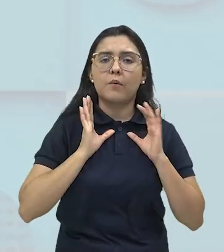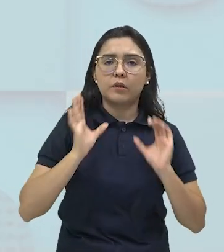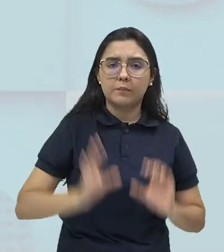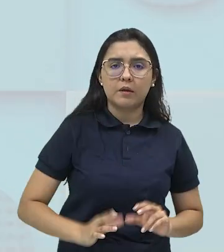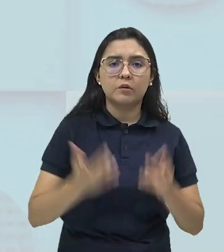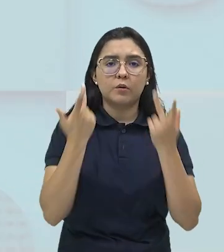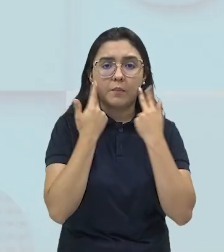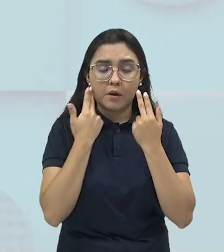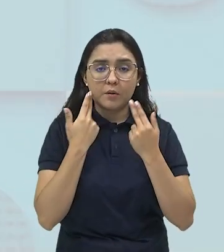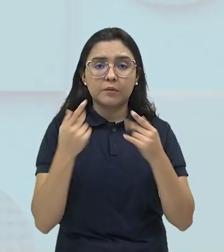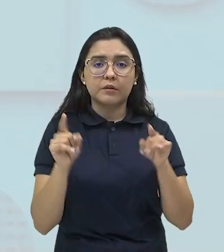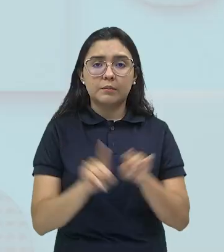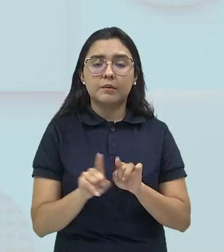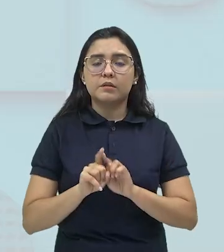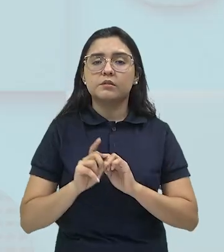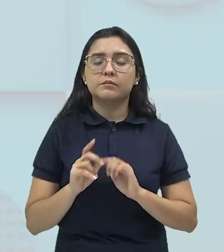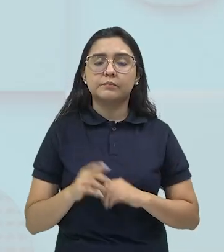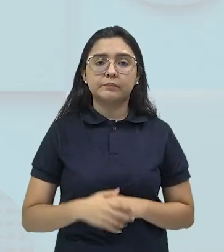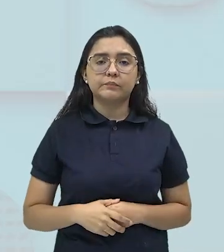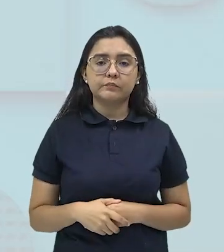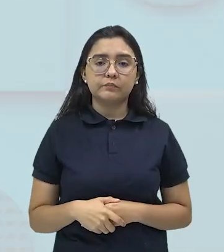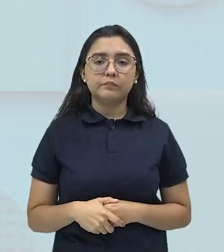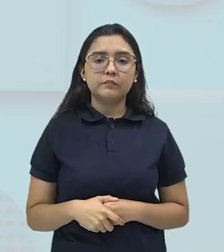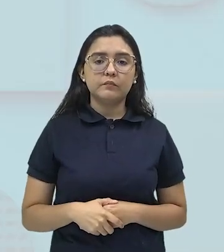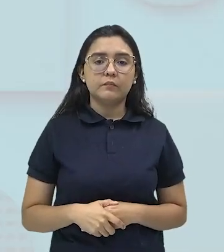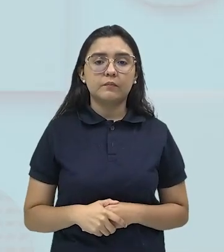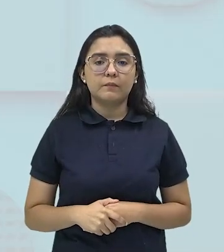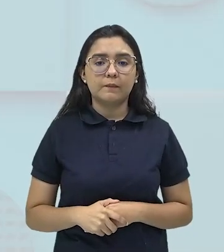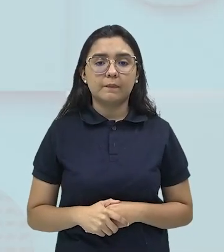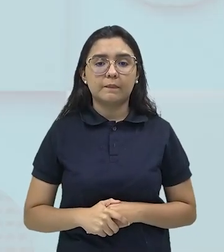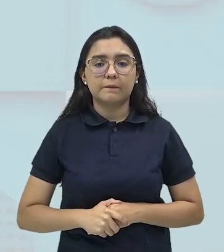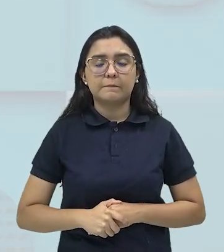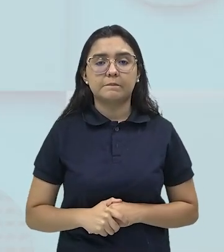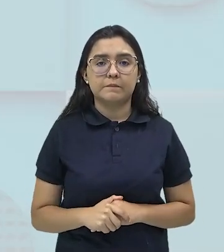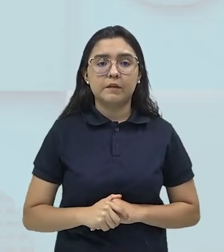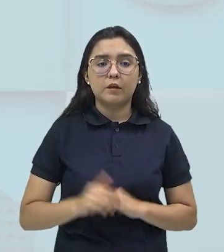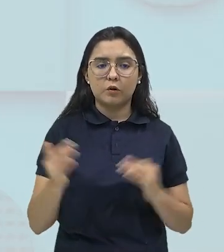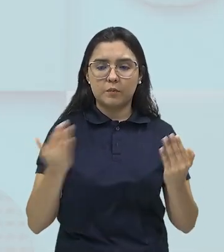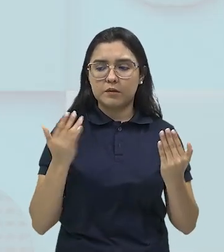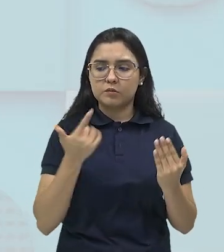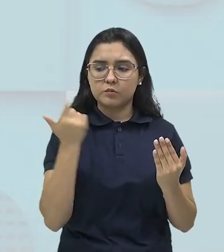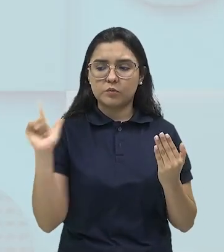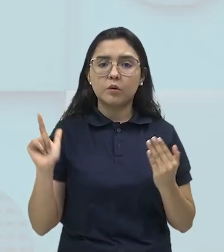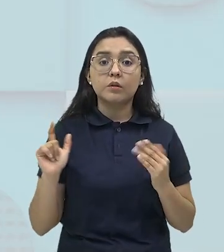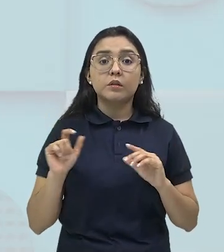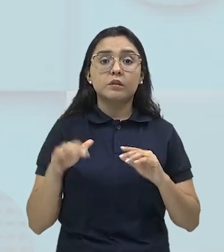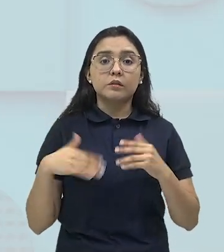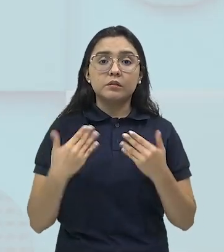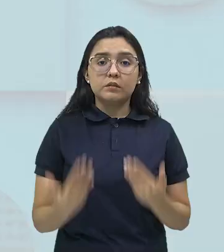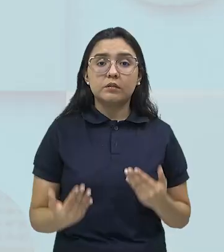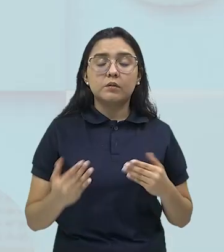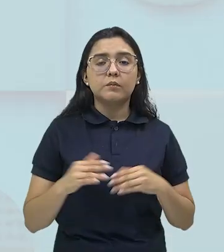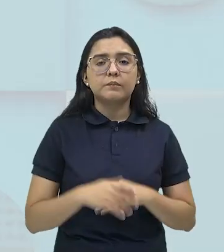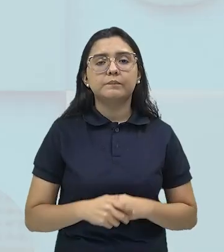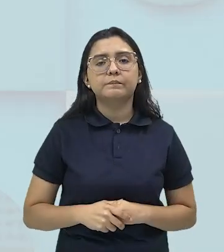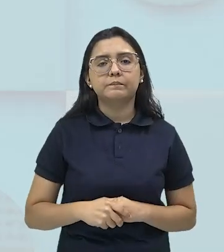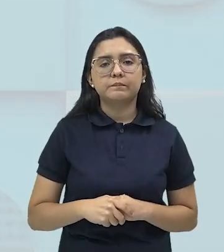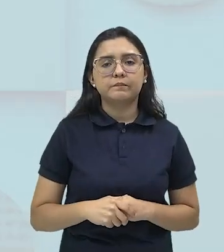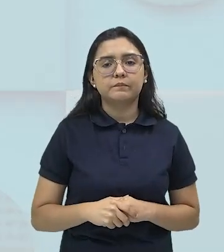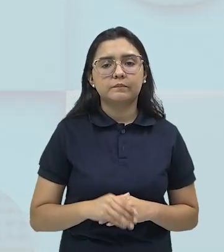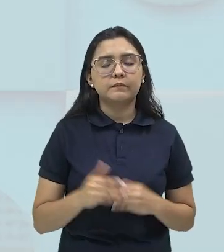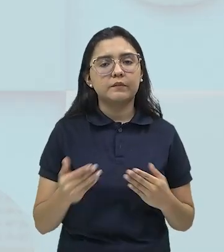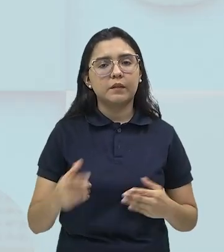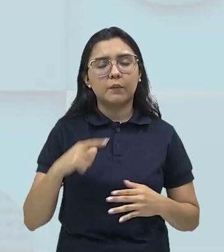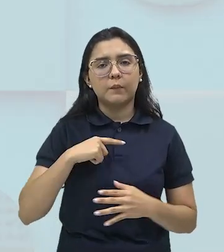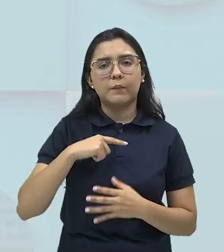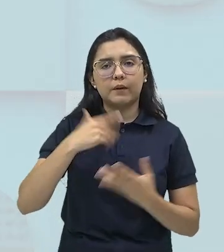comportamento diferente, né, em relação às outras. E aí ele mesmo conclui que ele que é o